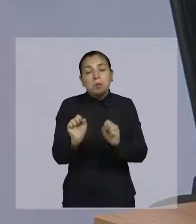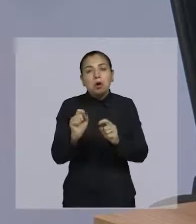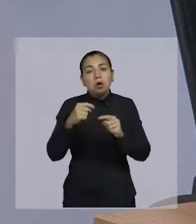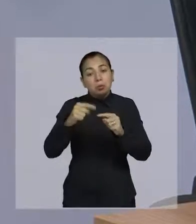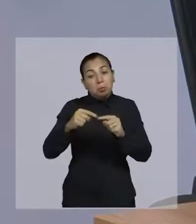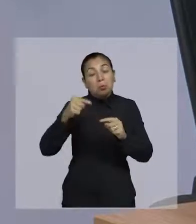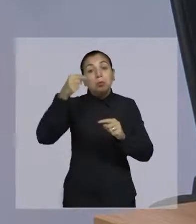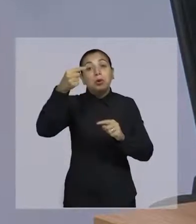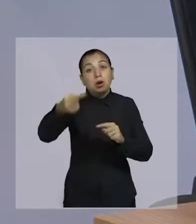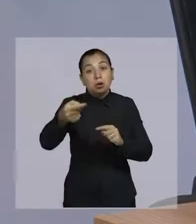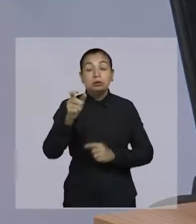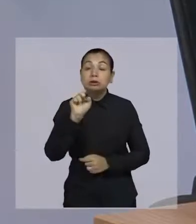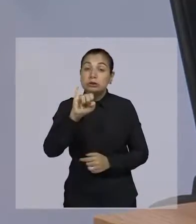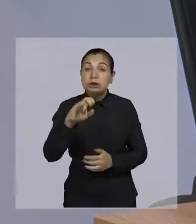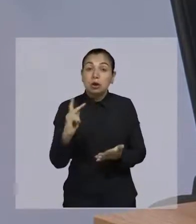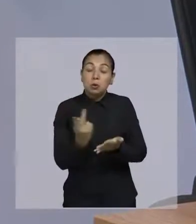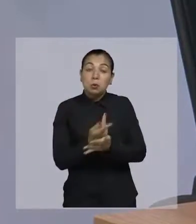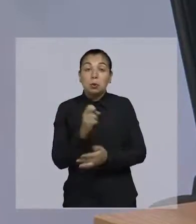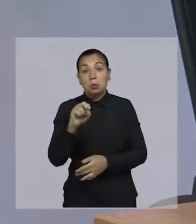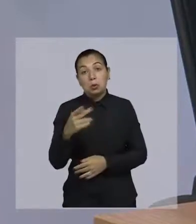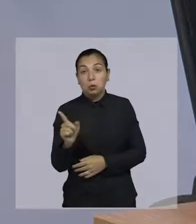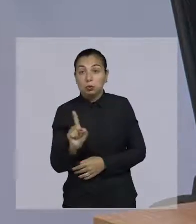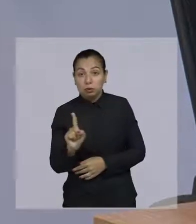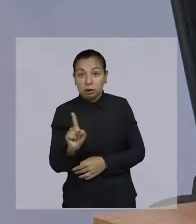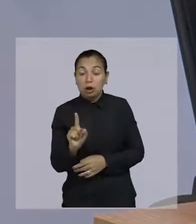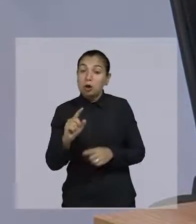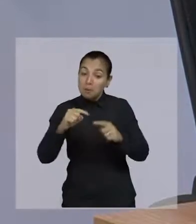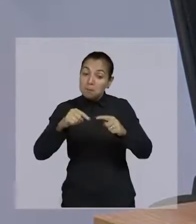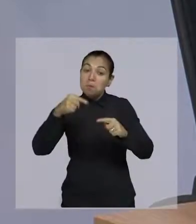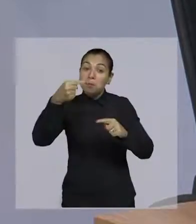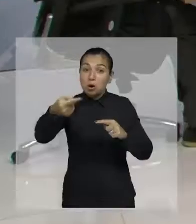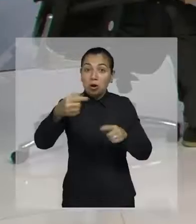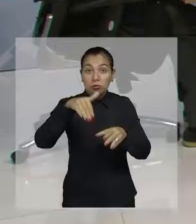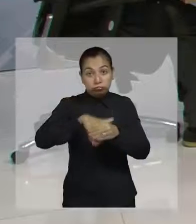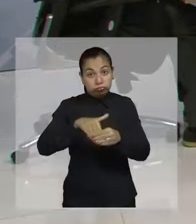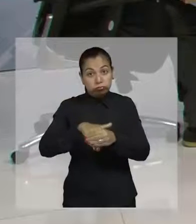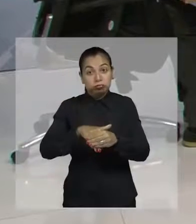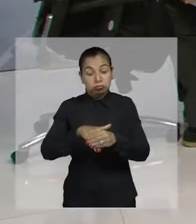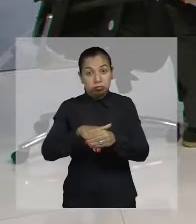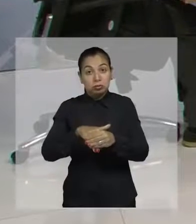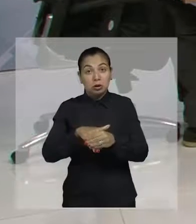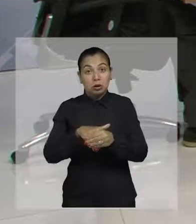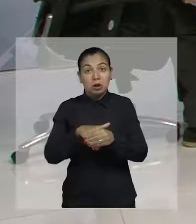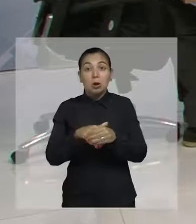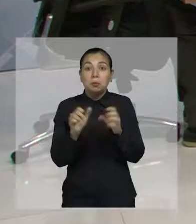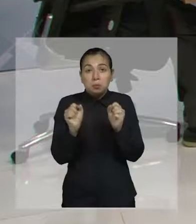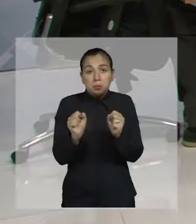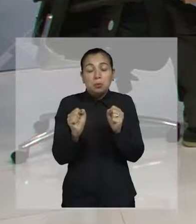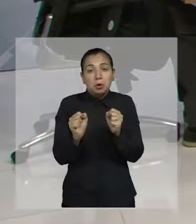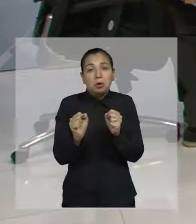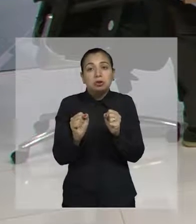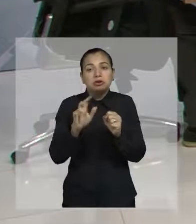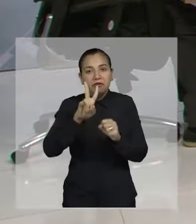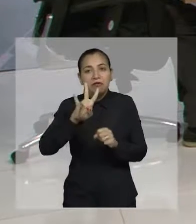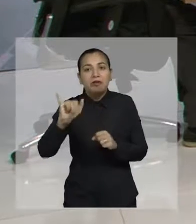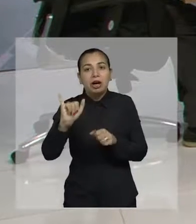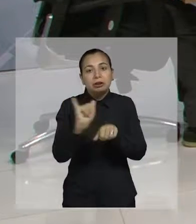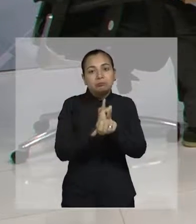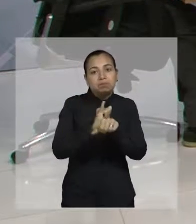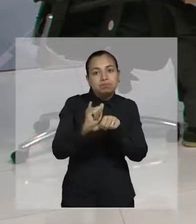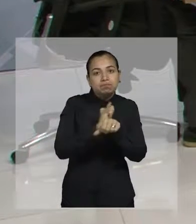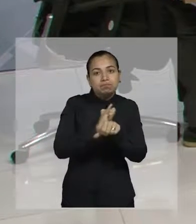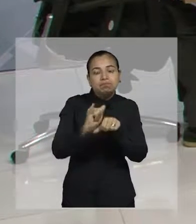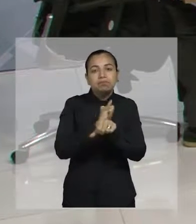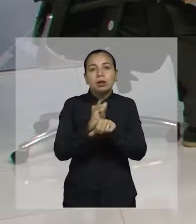se isso aconteceu ou não, na próxima vez as coisas vão se colocar de outra maneira, vão diminuir